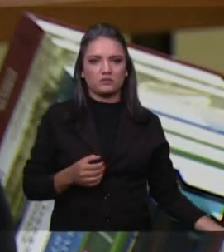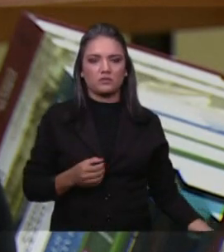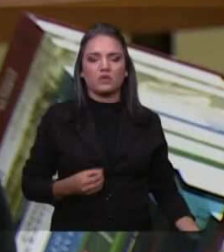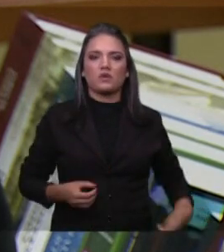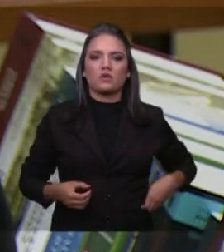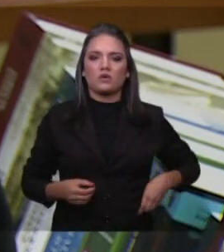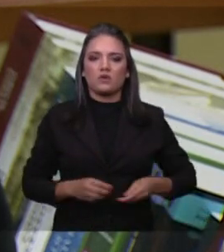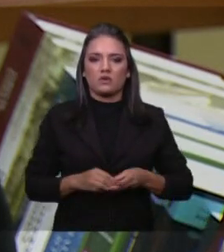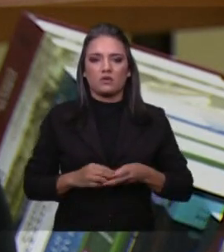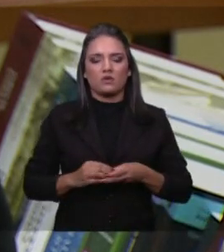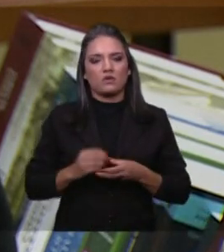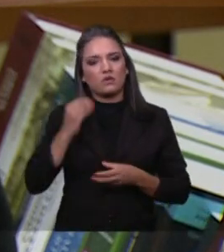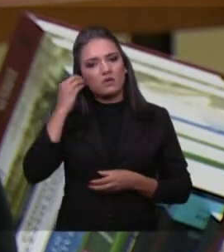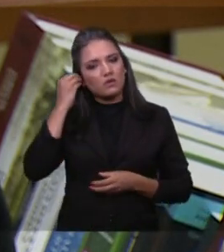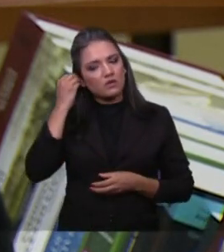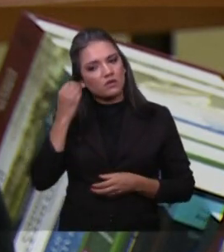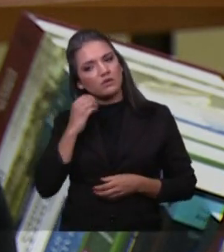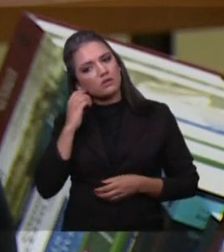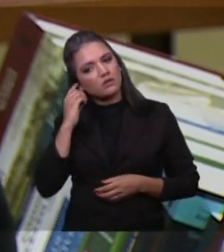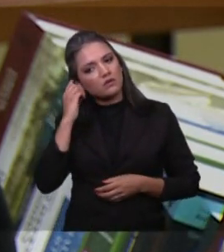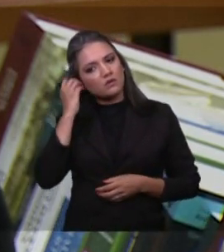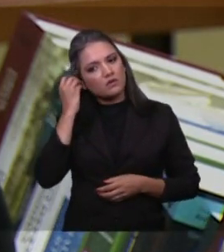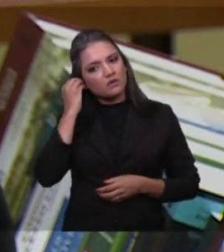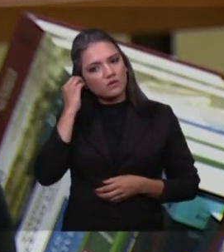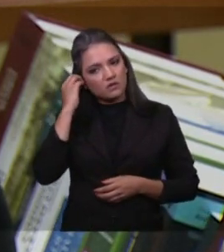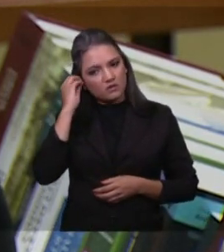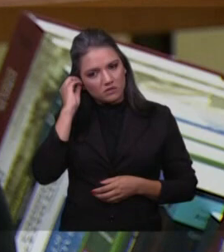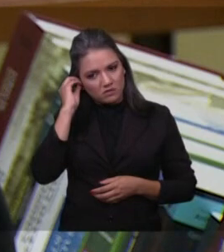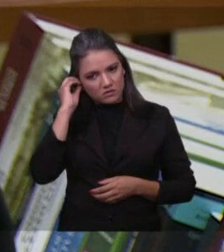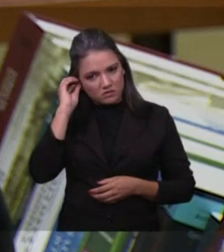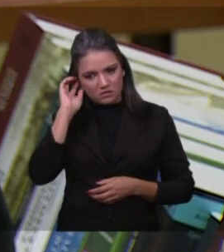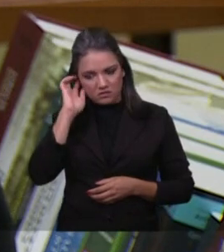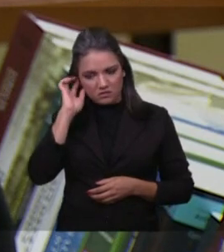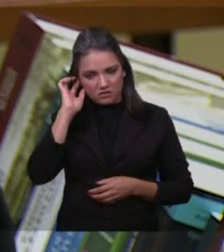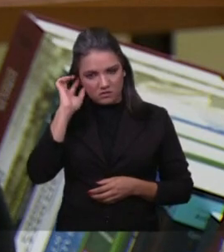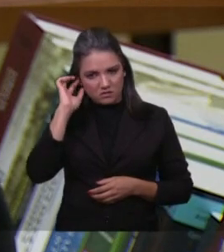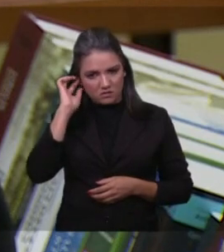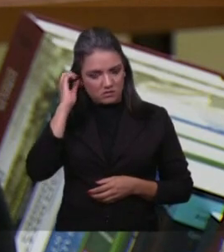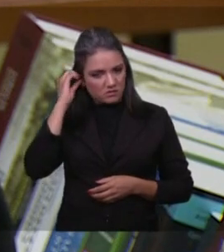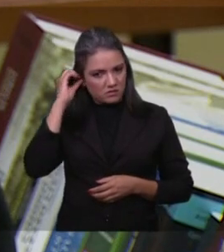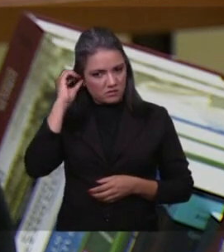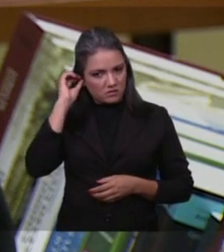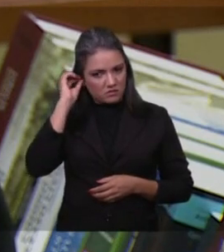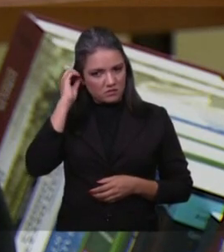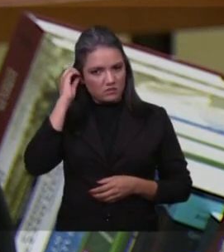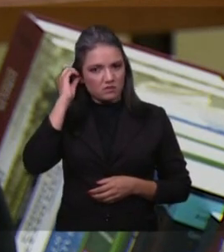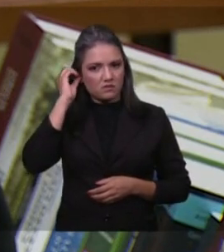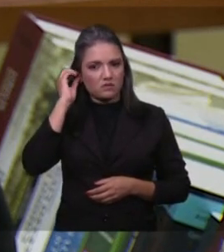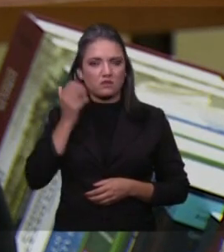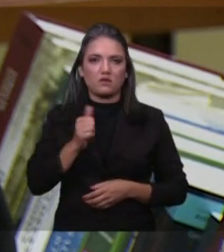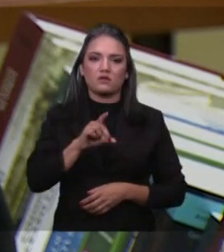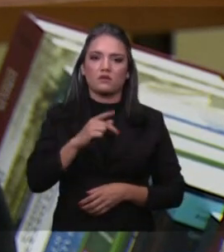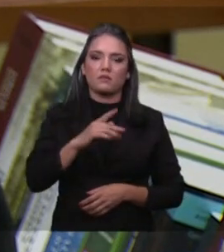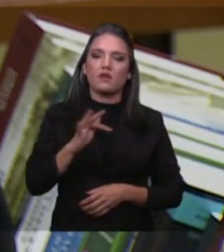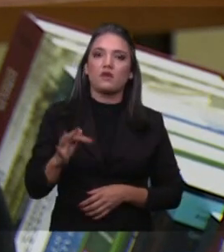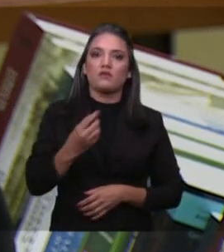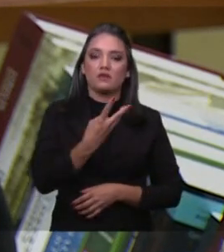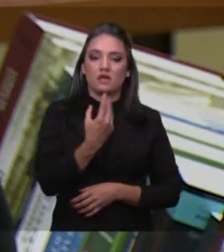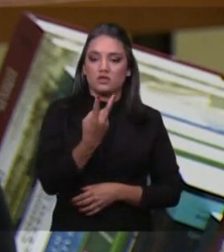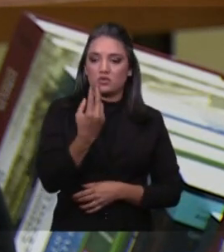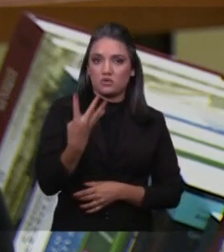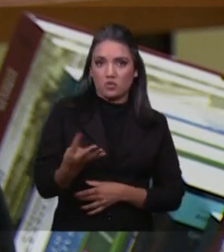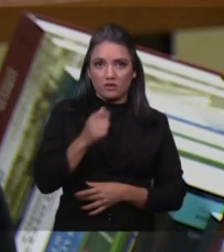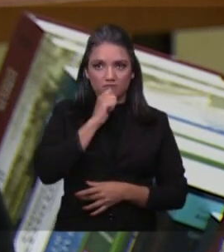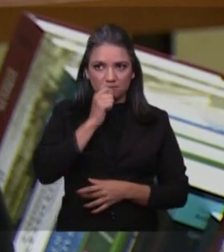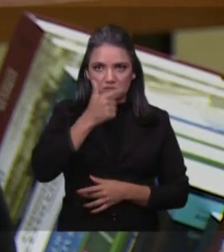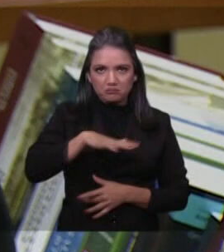julgamento da DPF 324, quer na decisão de mérito, quer nos embargos de declaração manejados àquele feito, não